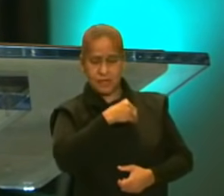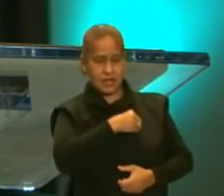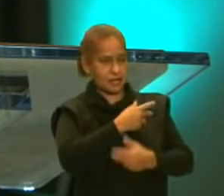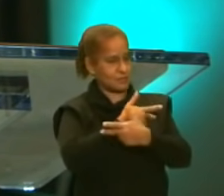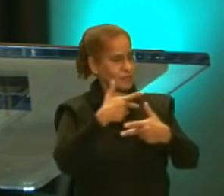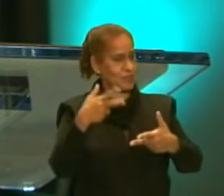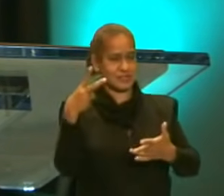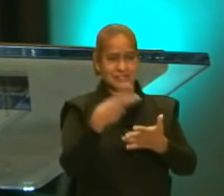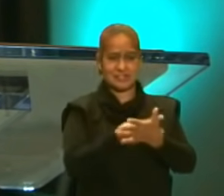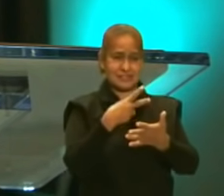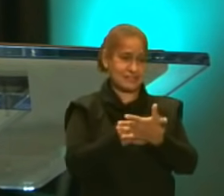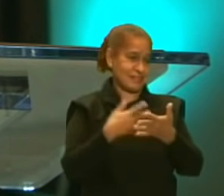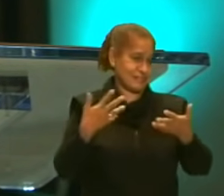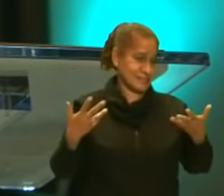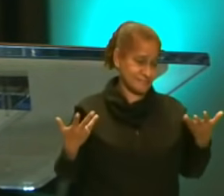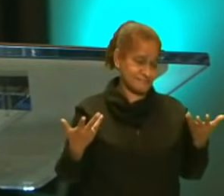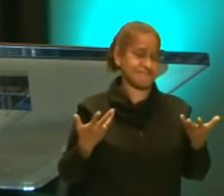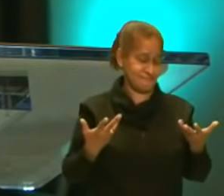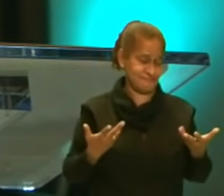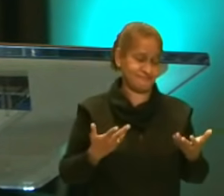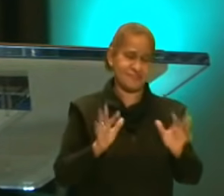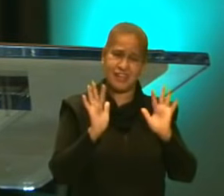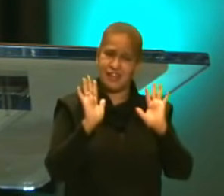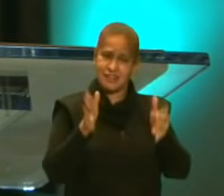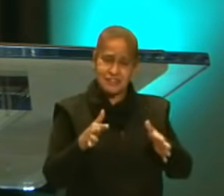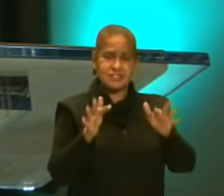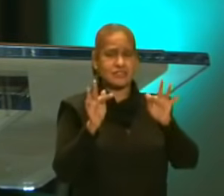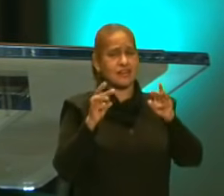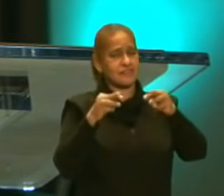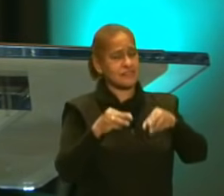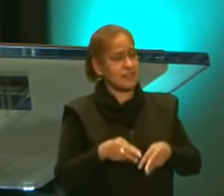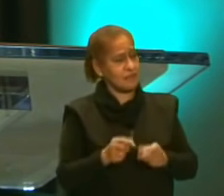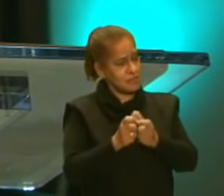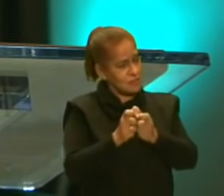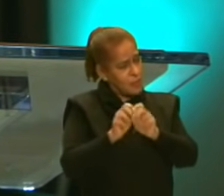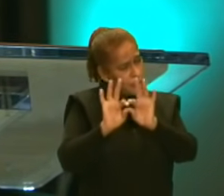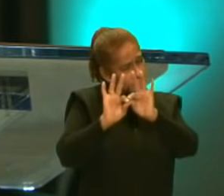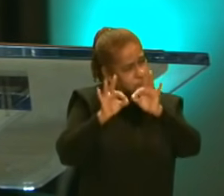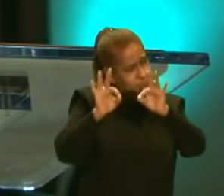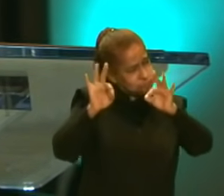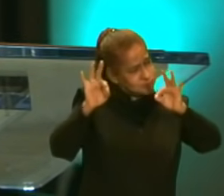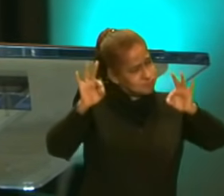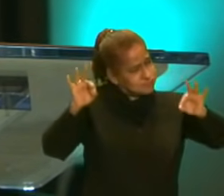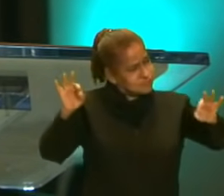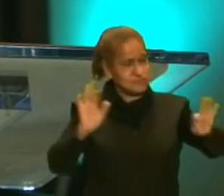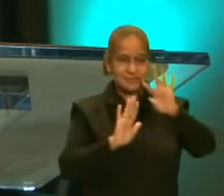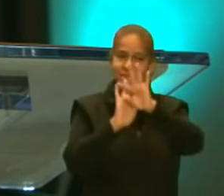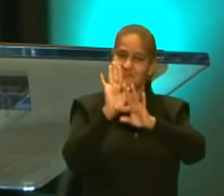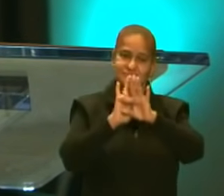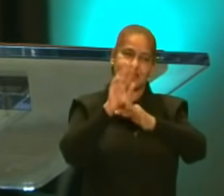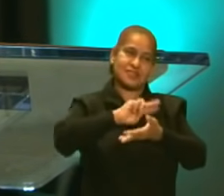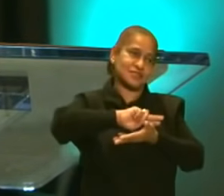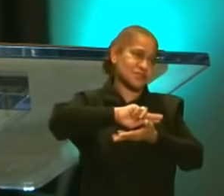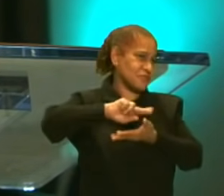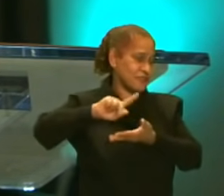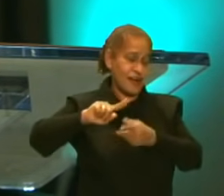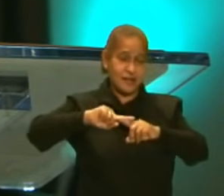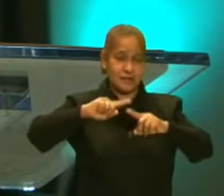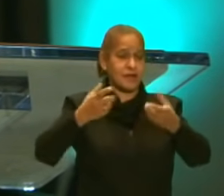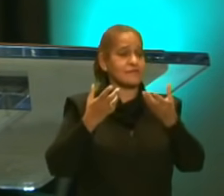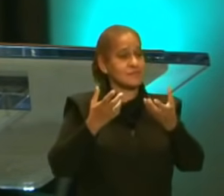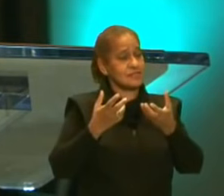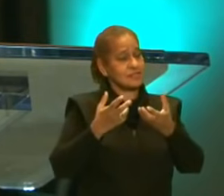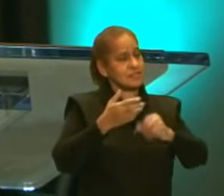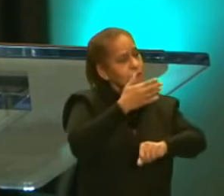e eu queria caminhar para o final dessa mensagem, que eu sei que ela é densa, tem tanto texto, mas eu queria aqui trazer uma